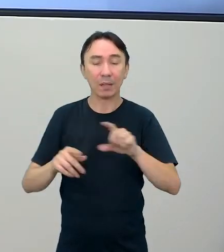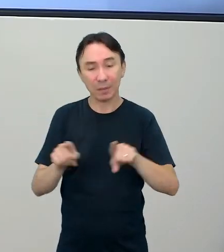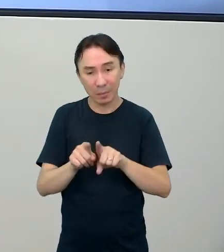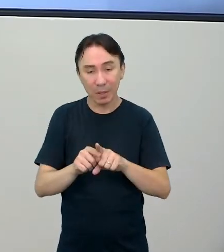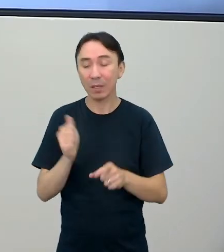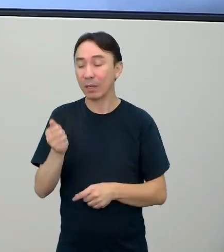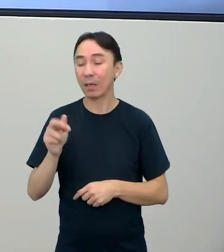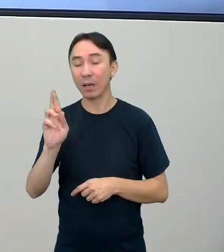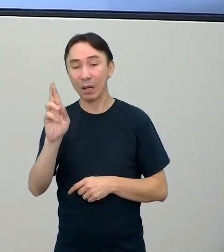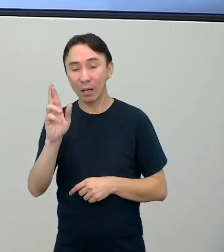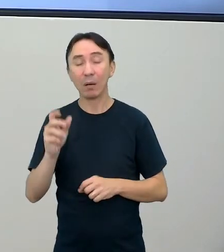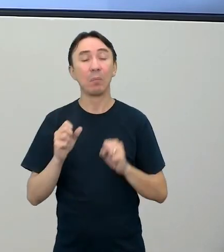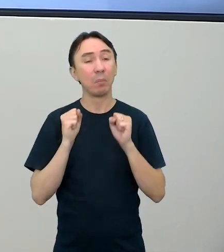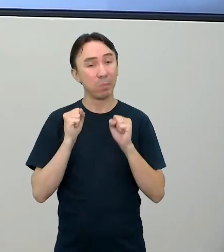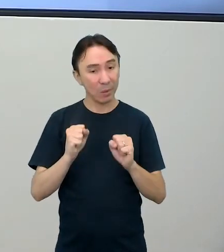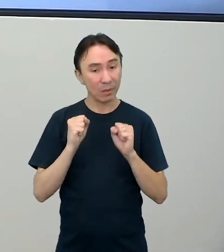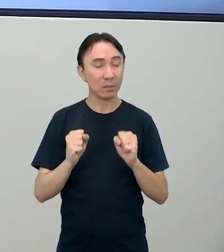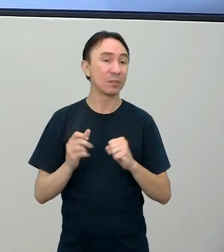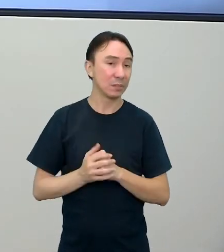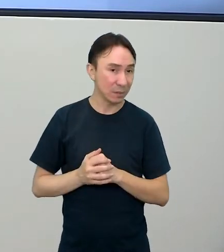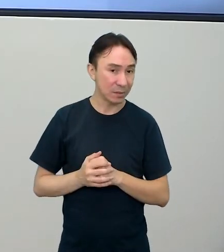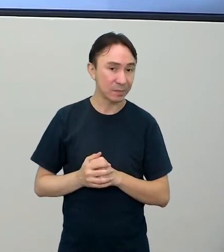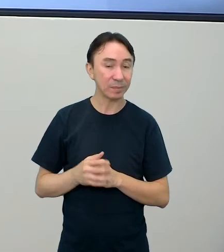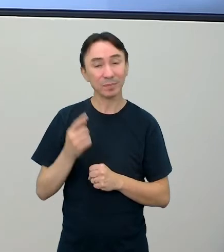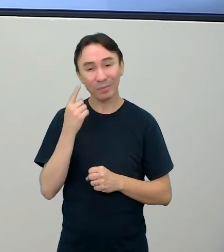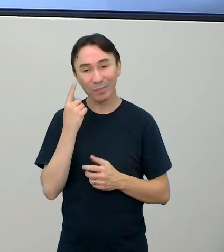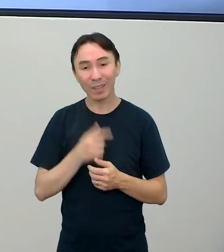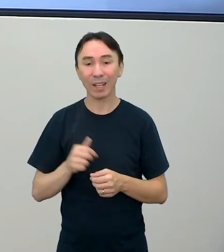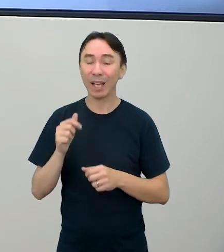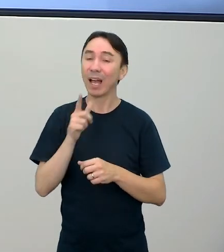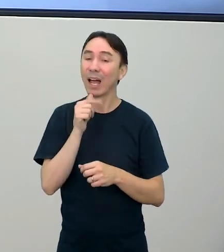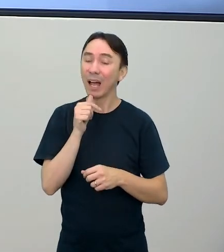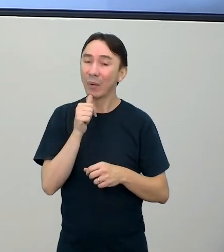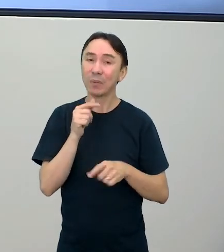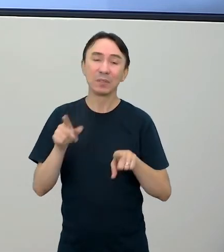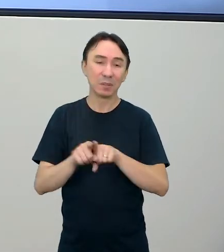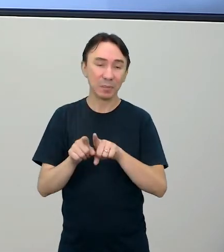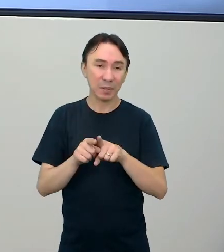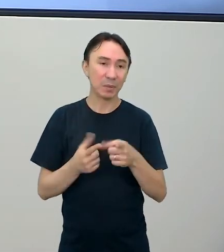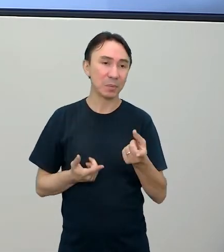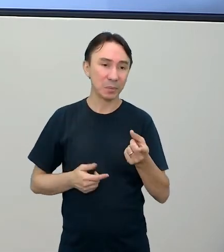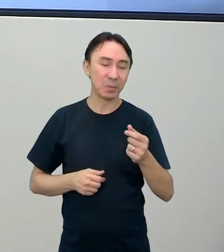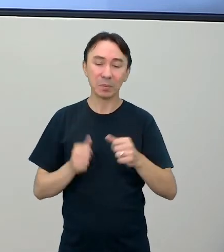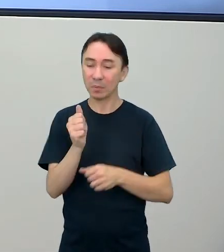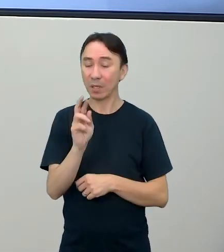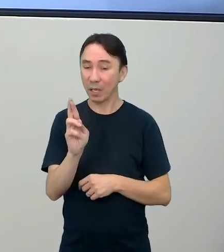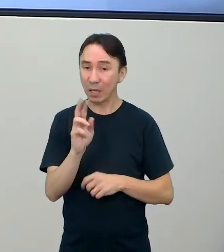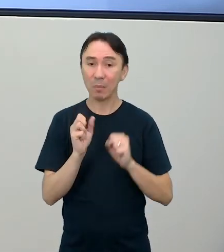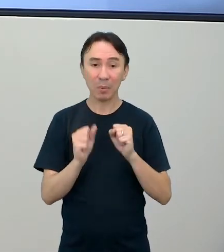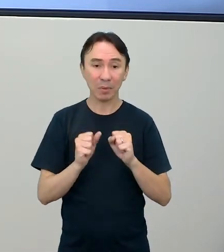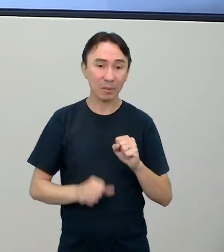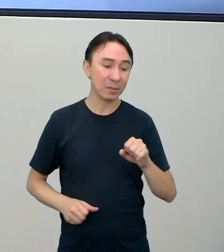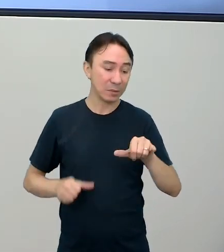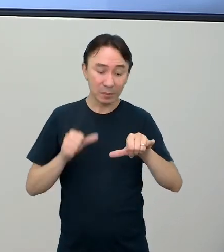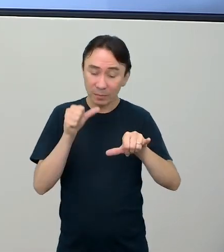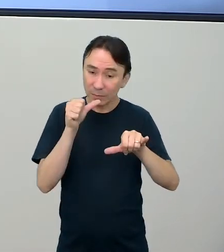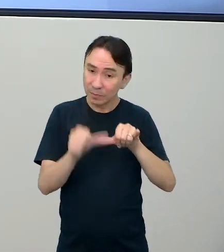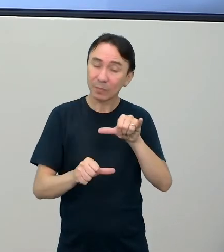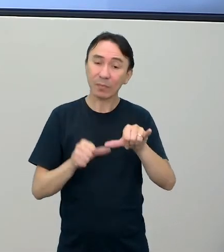ação da própria substância e do ar, fazendo as modificações químicas. Então, a gente tem alteração em